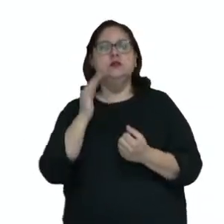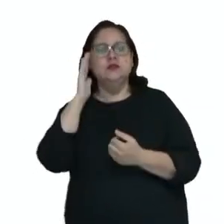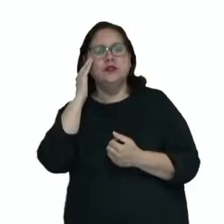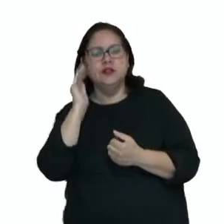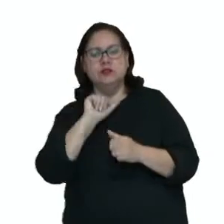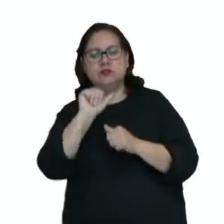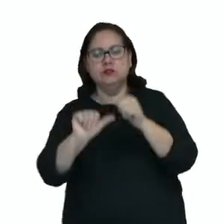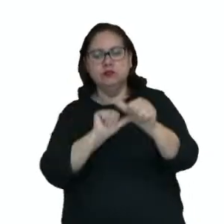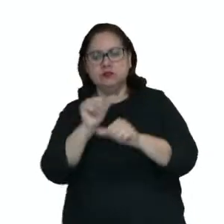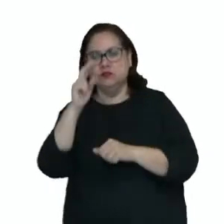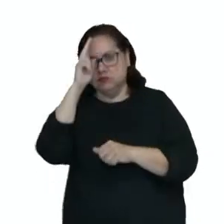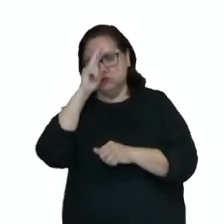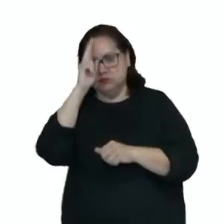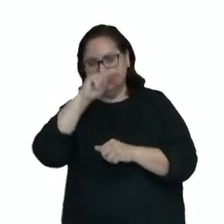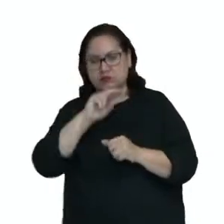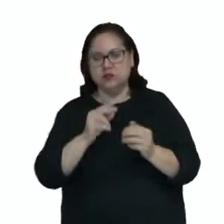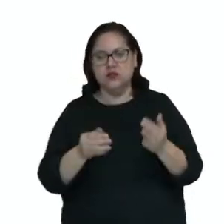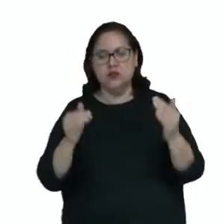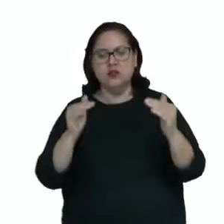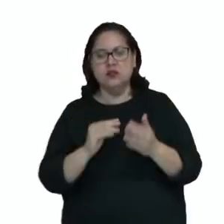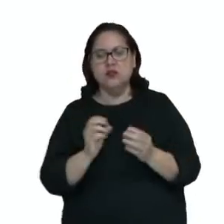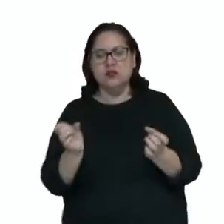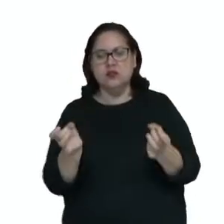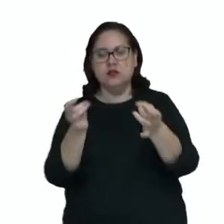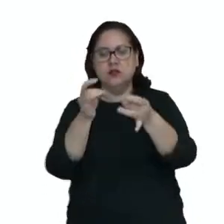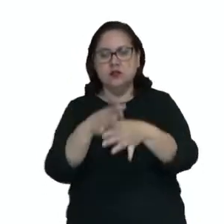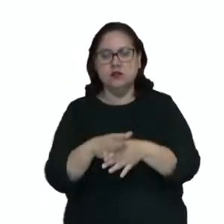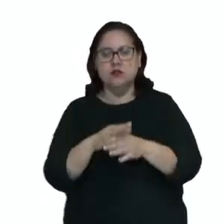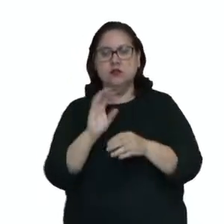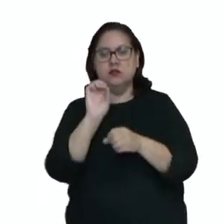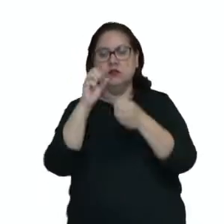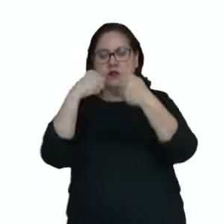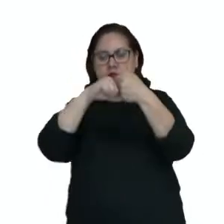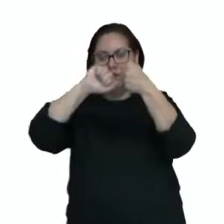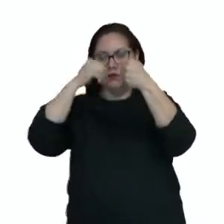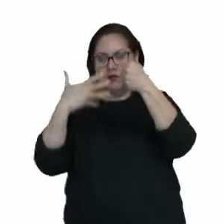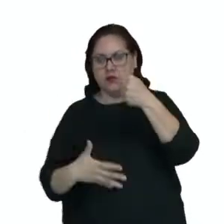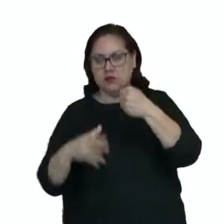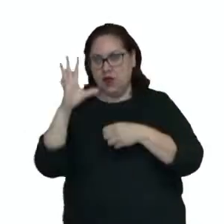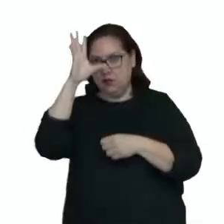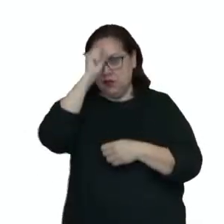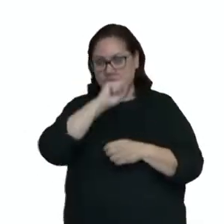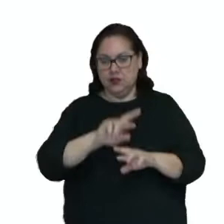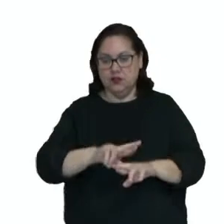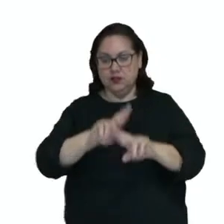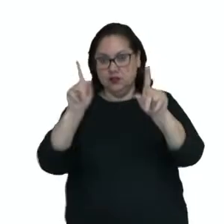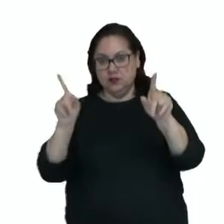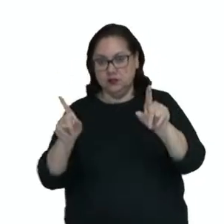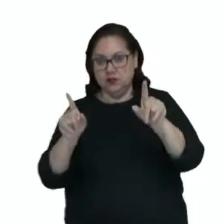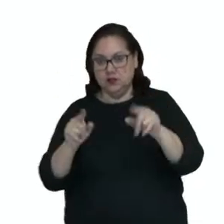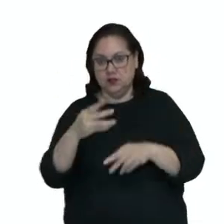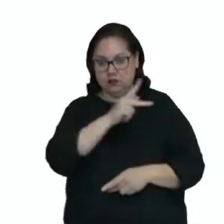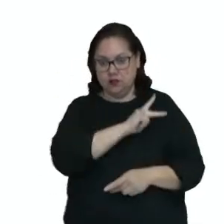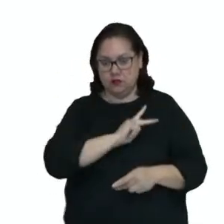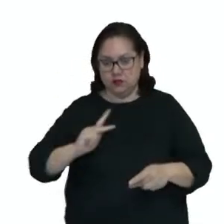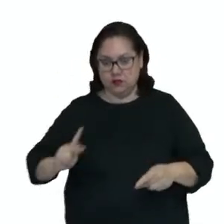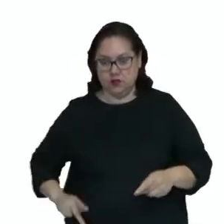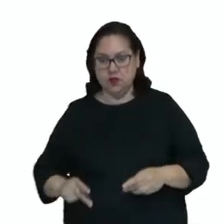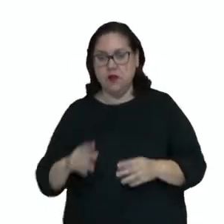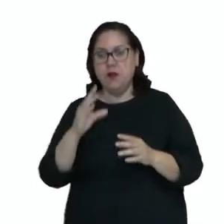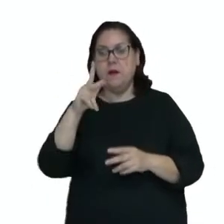as mudanças históricas que culminaram na criação da democracia, aprender a diferença entre presidencialismo